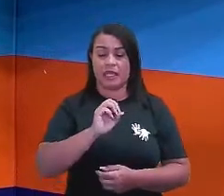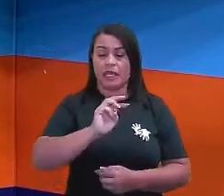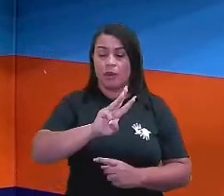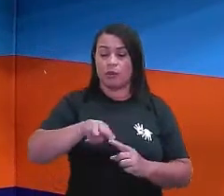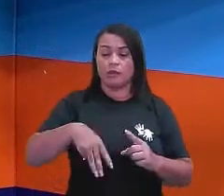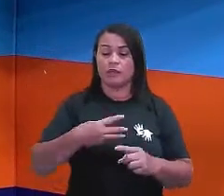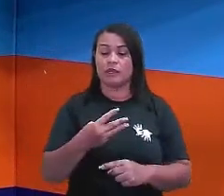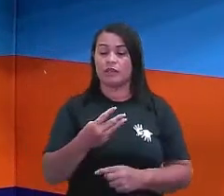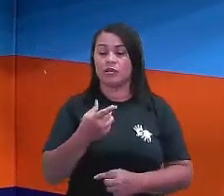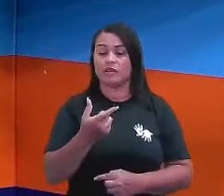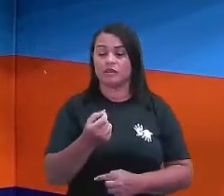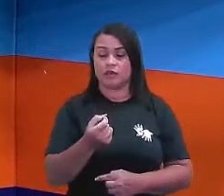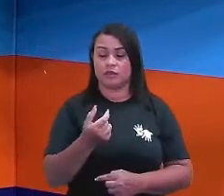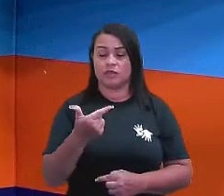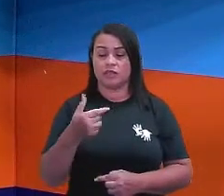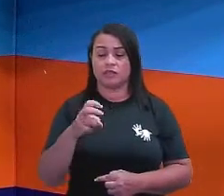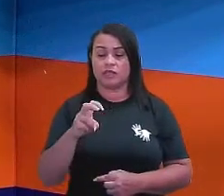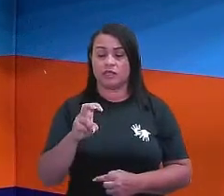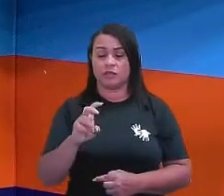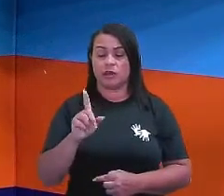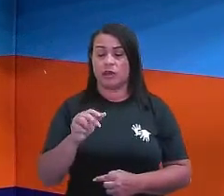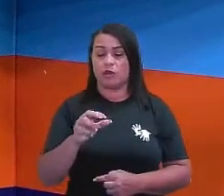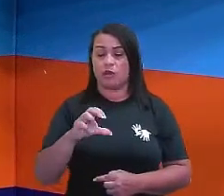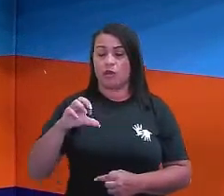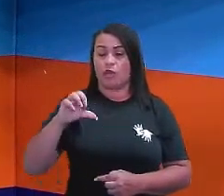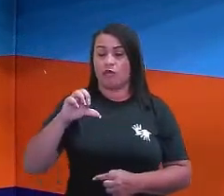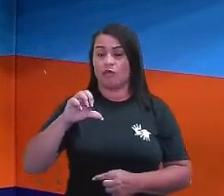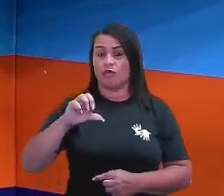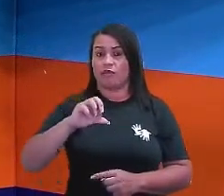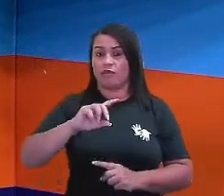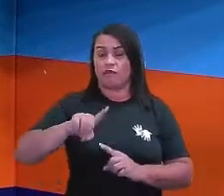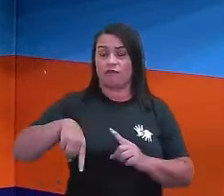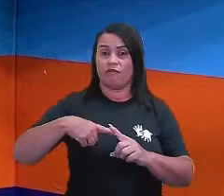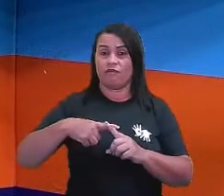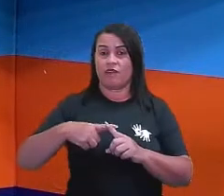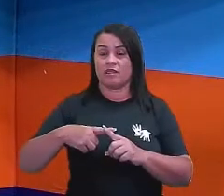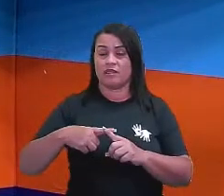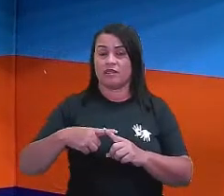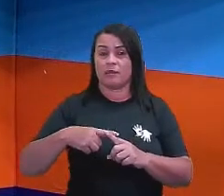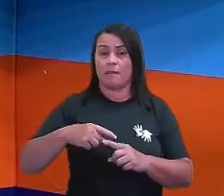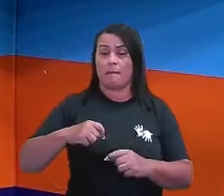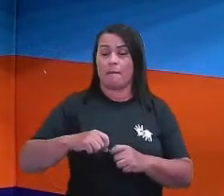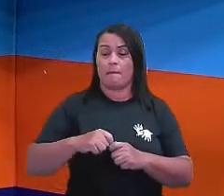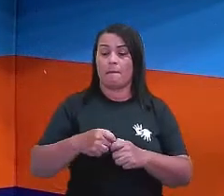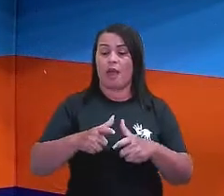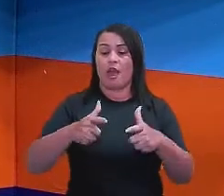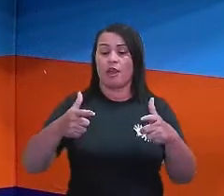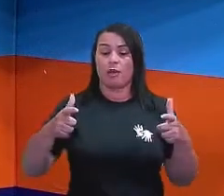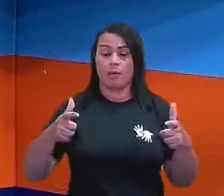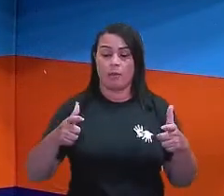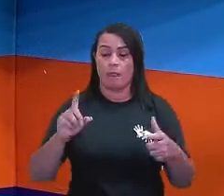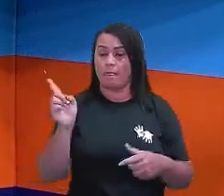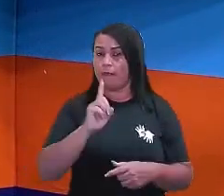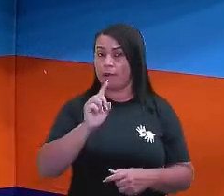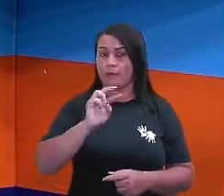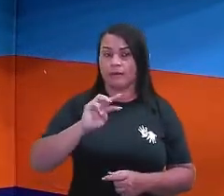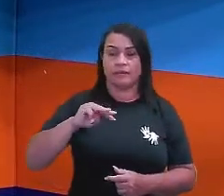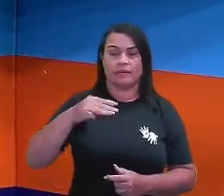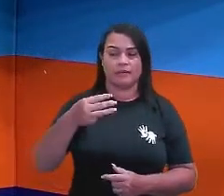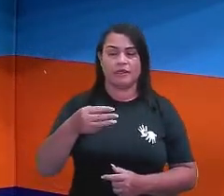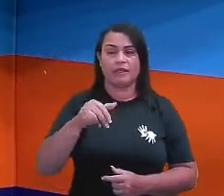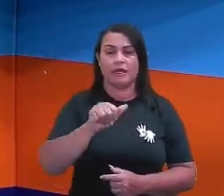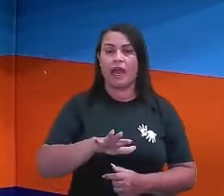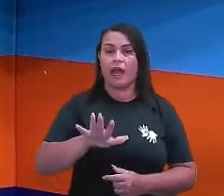maior que 25. Então, percebam aí que não triplica a área, mas o